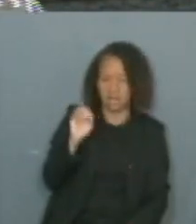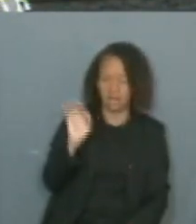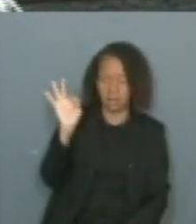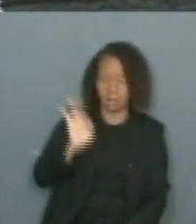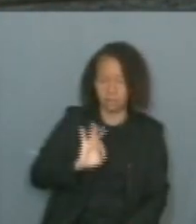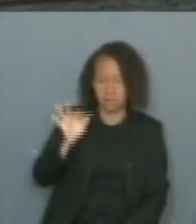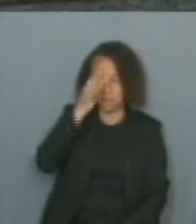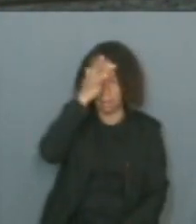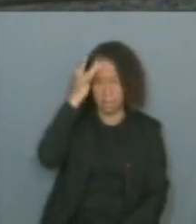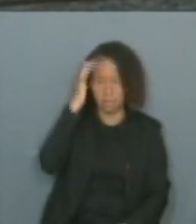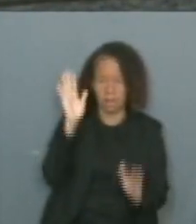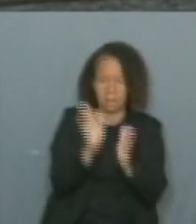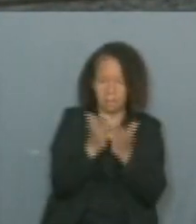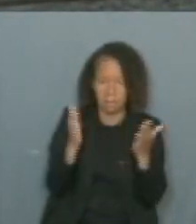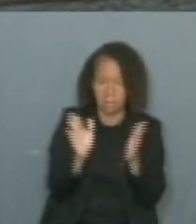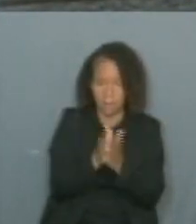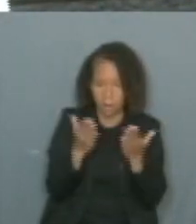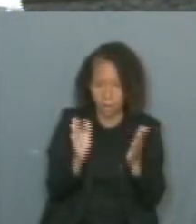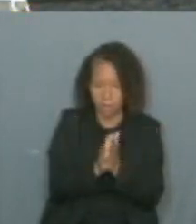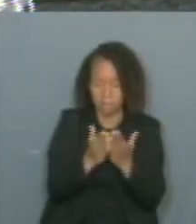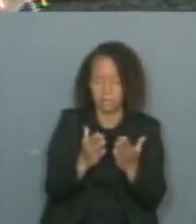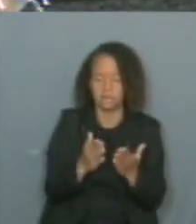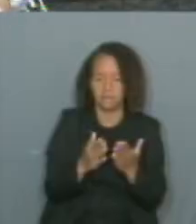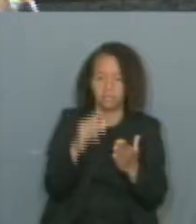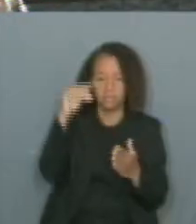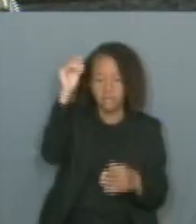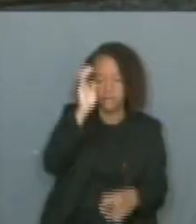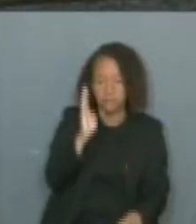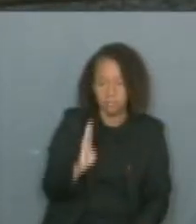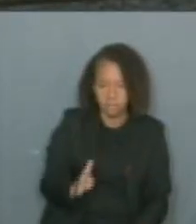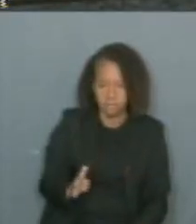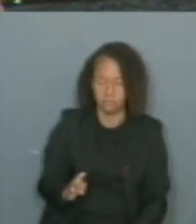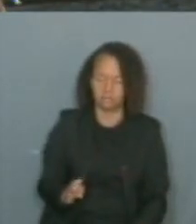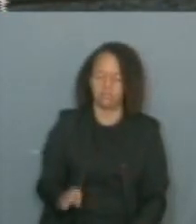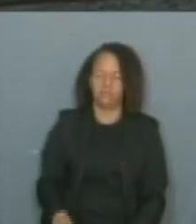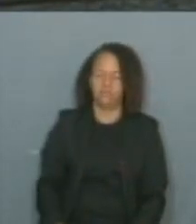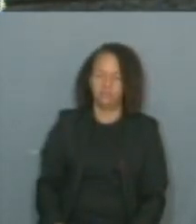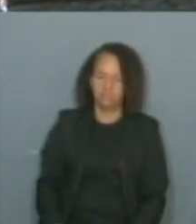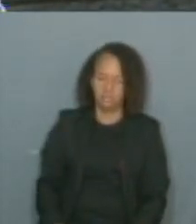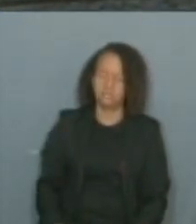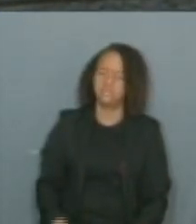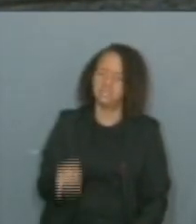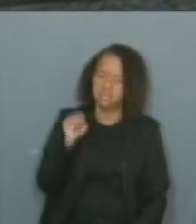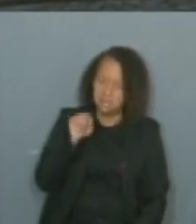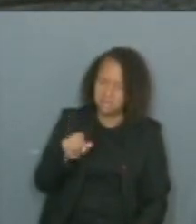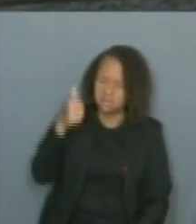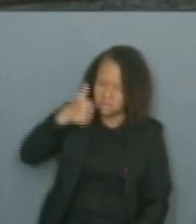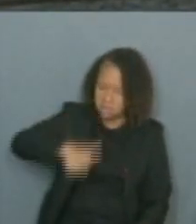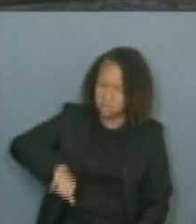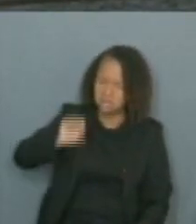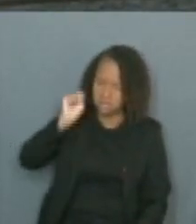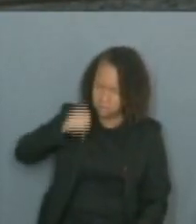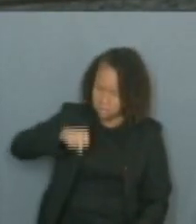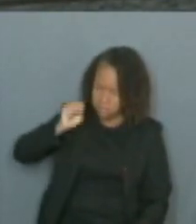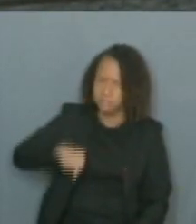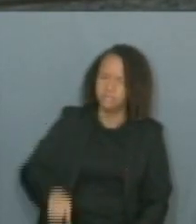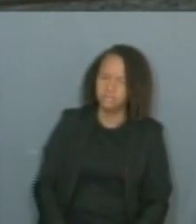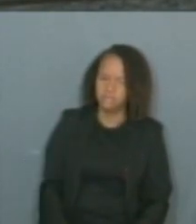das pessoas pobres deste país estão na situação